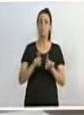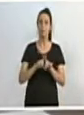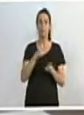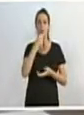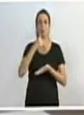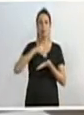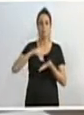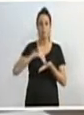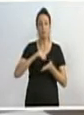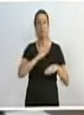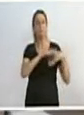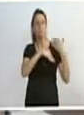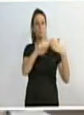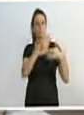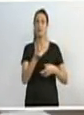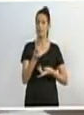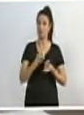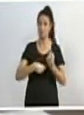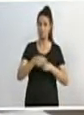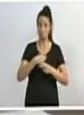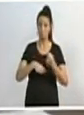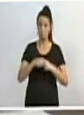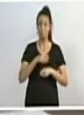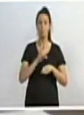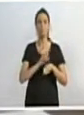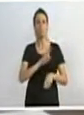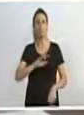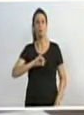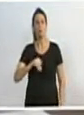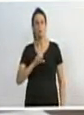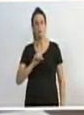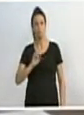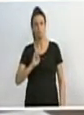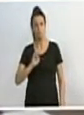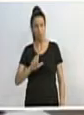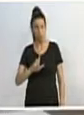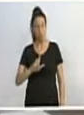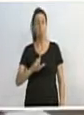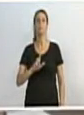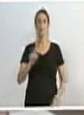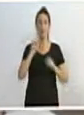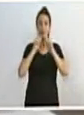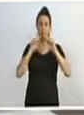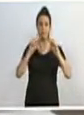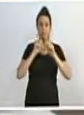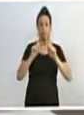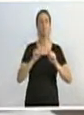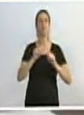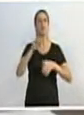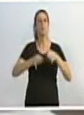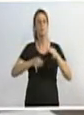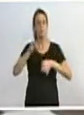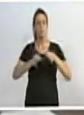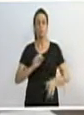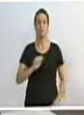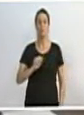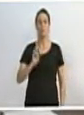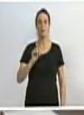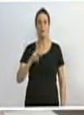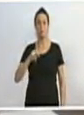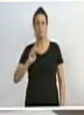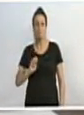Municipal de Desenvolvimento Econômico, doutor Joel Trombelli, assessor jurídico da AMP, senhor Luiz Sé,